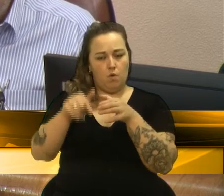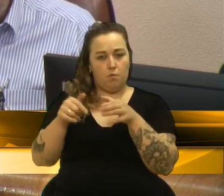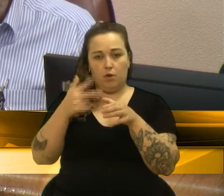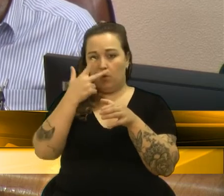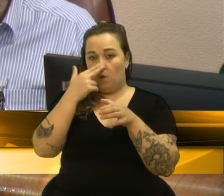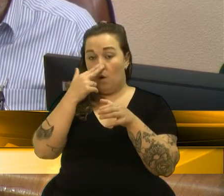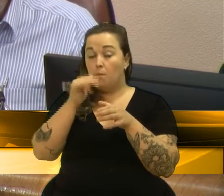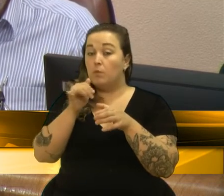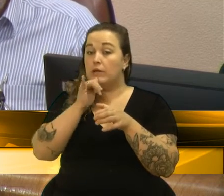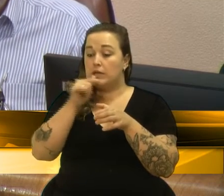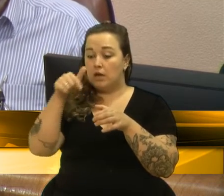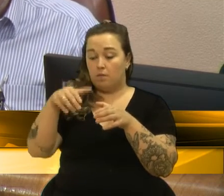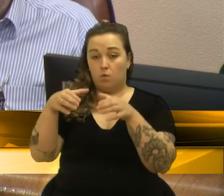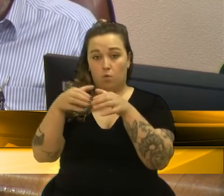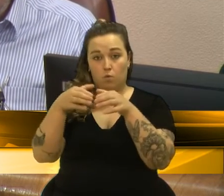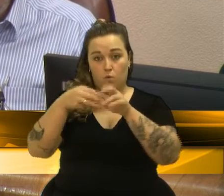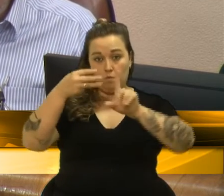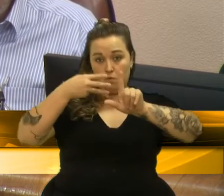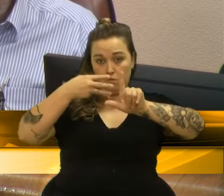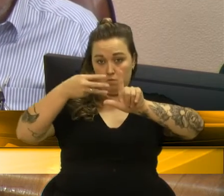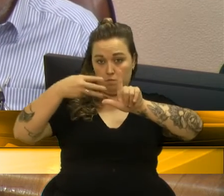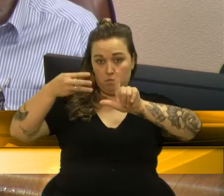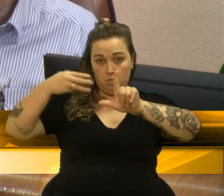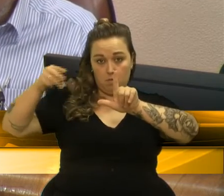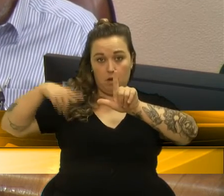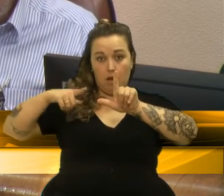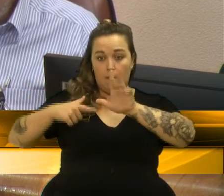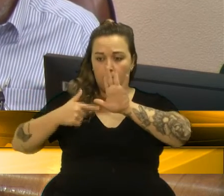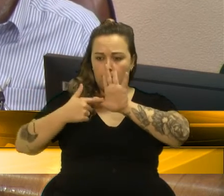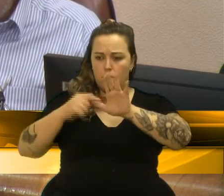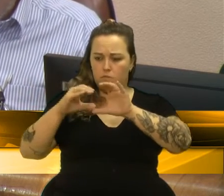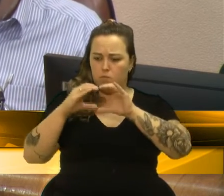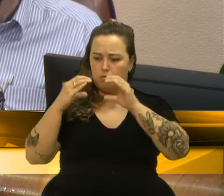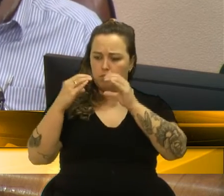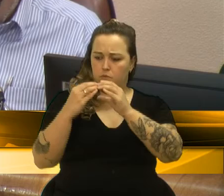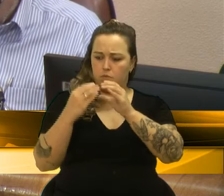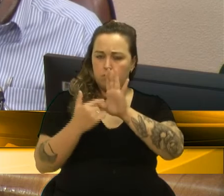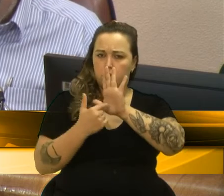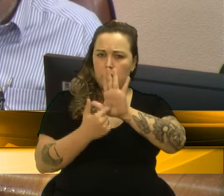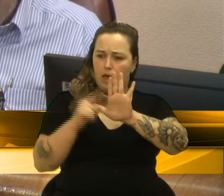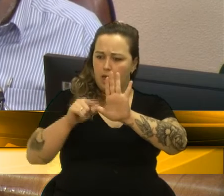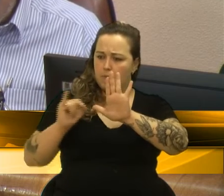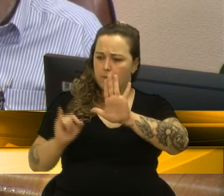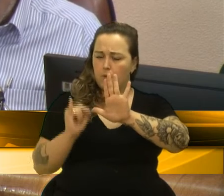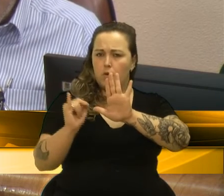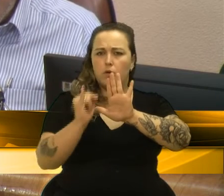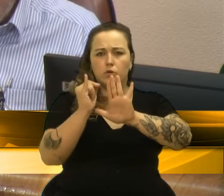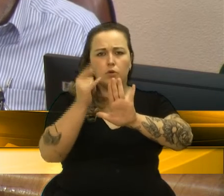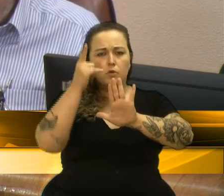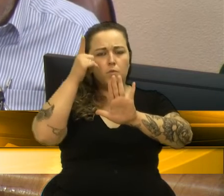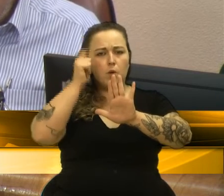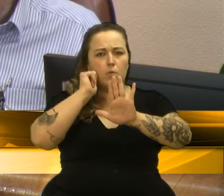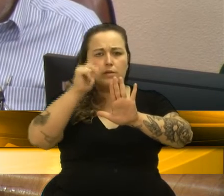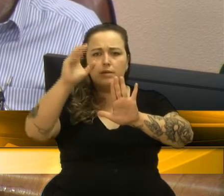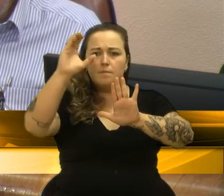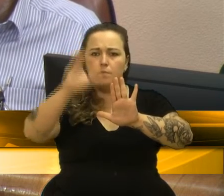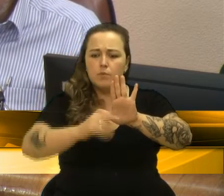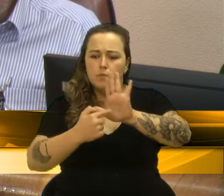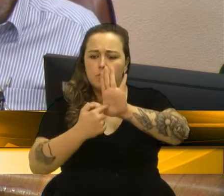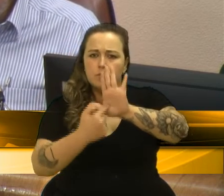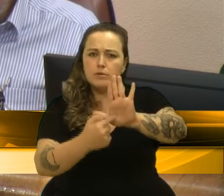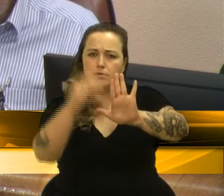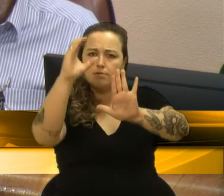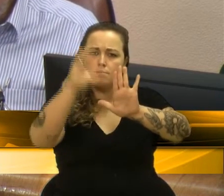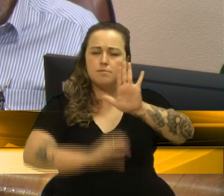população LGBT, as manifestações públicas como a Parada Livre são importantes instrumentos de cidadania, pois não